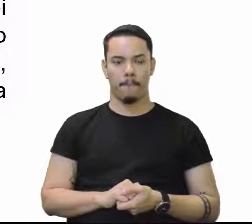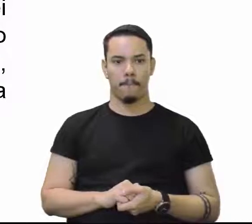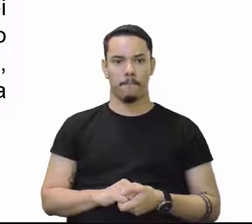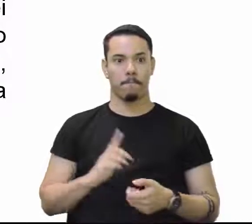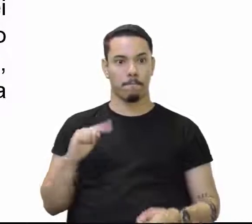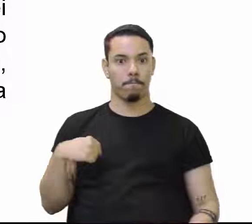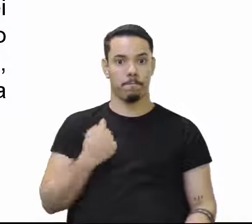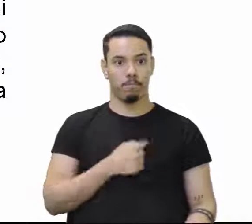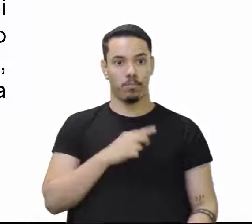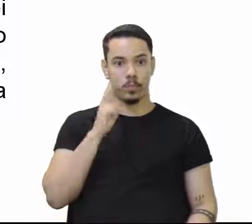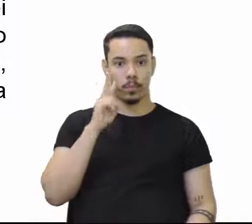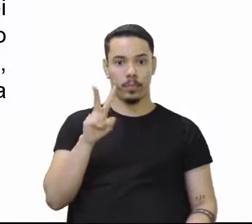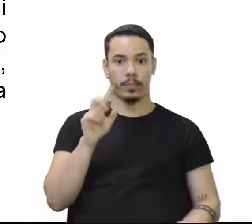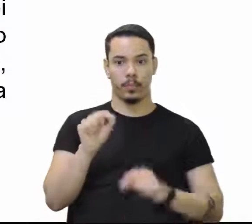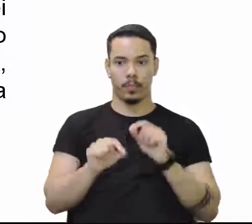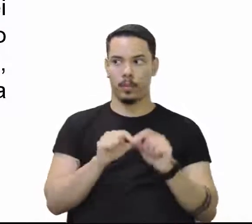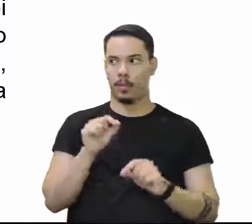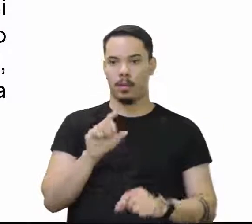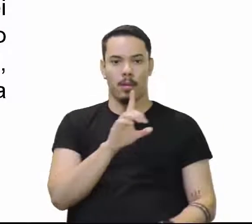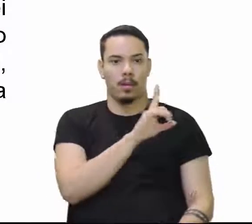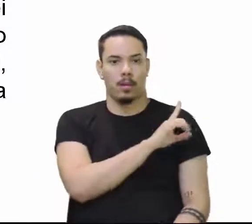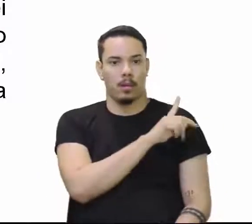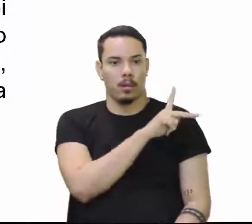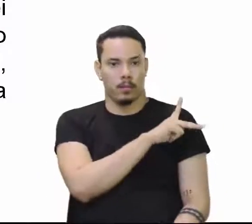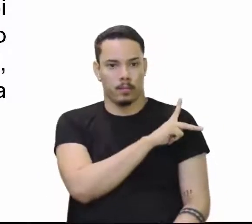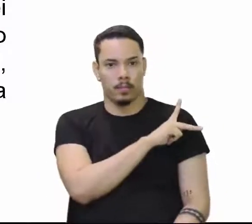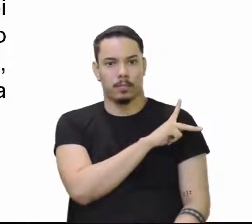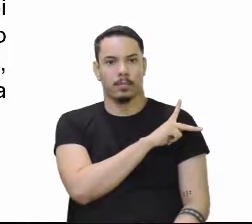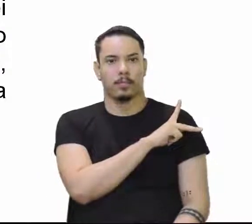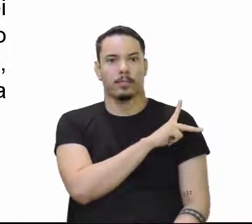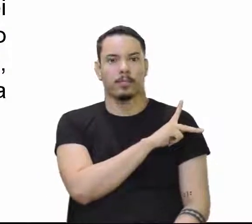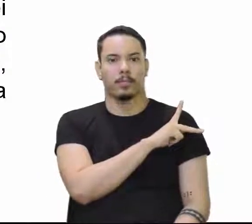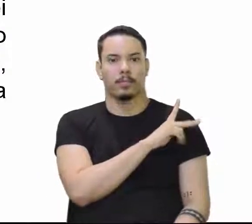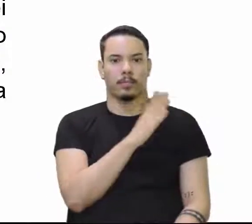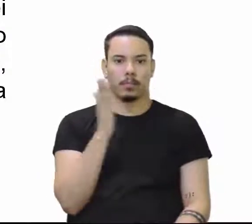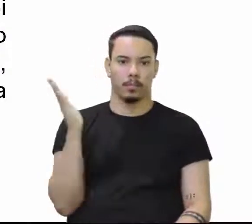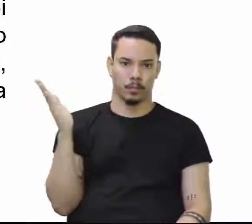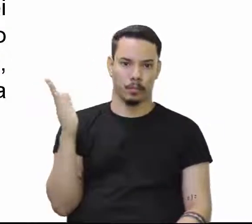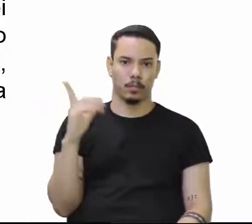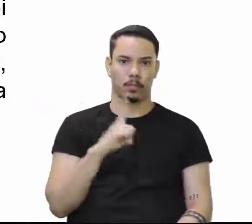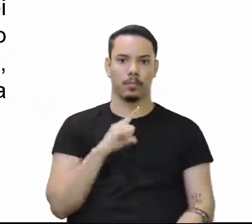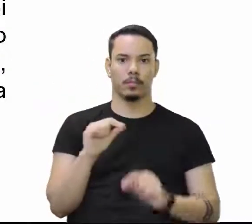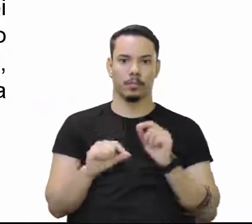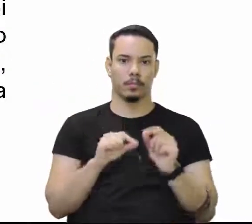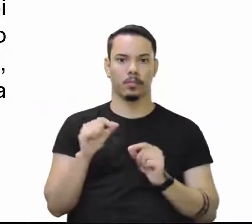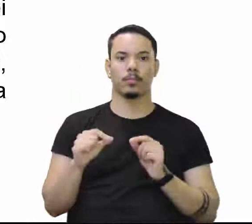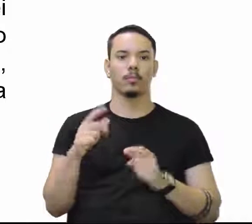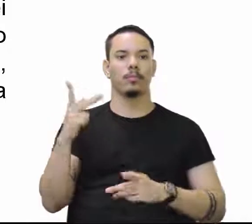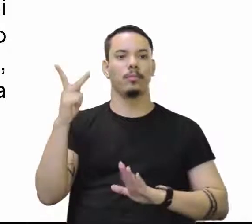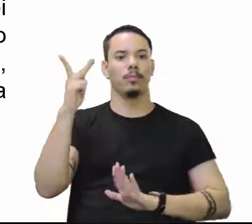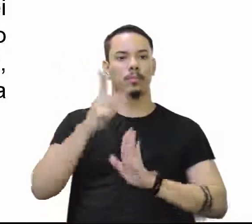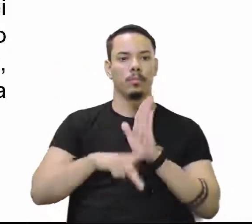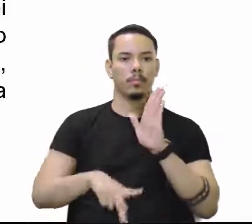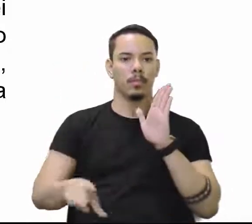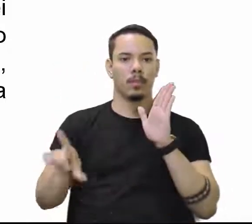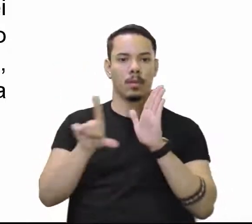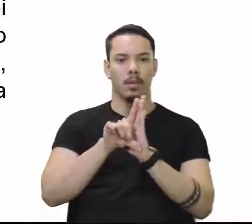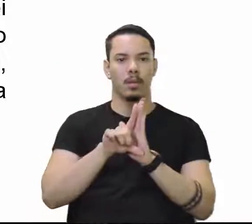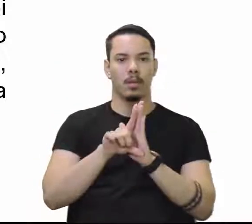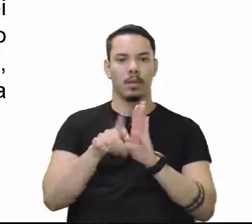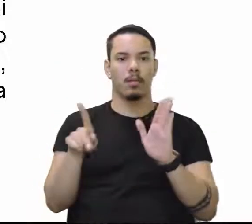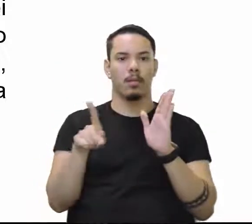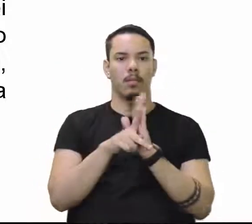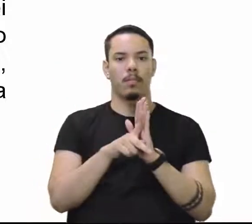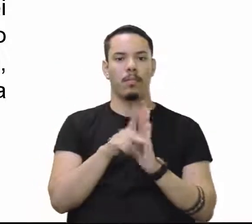nós observamos aí que o deputado Joaquim Vicente Rondon passou o projeto de lei ao deputado federal do